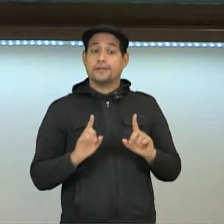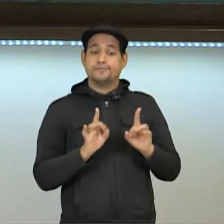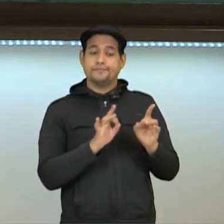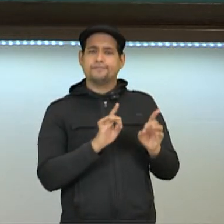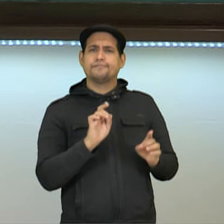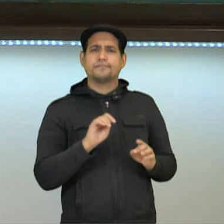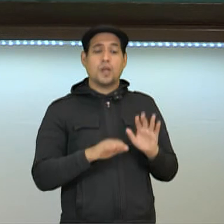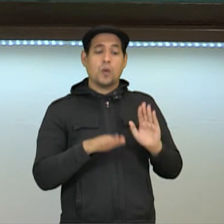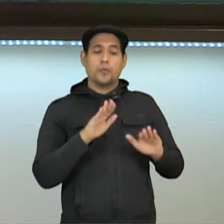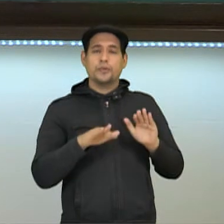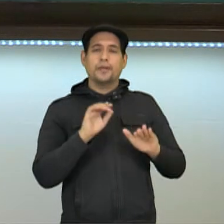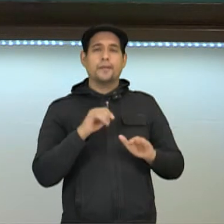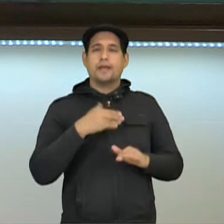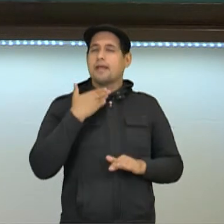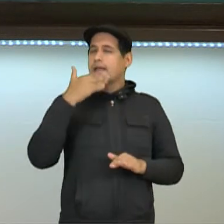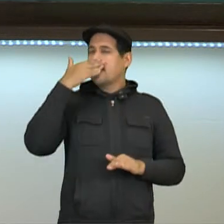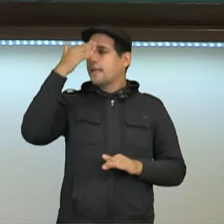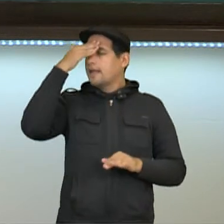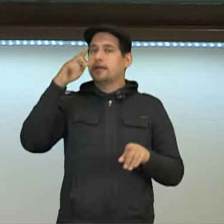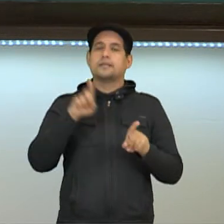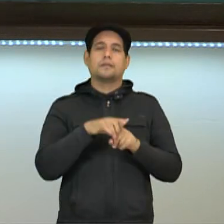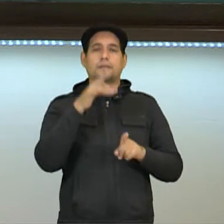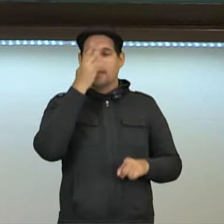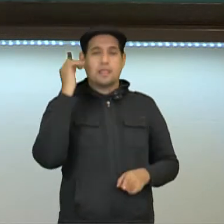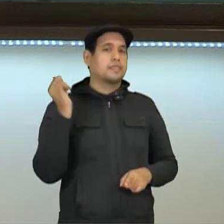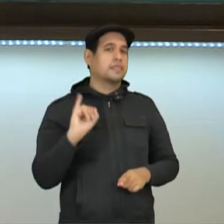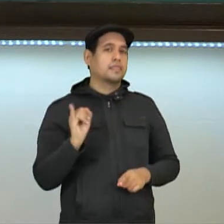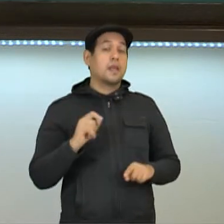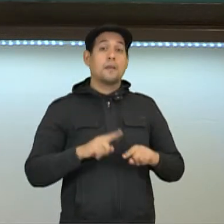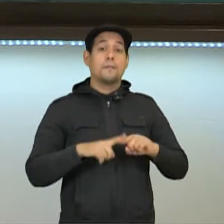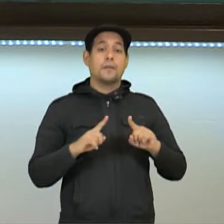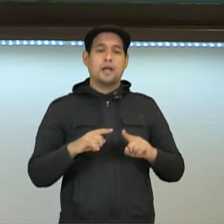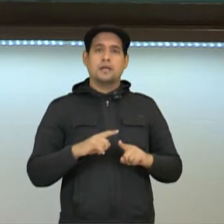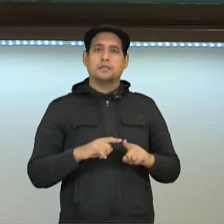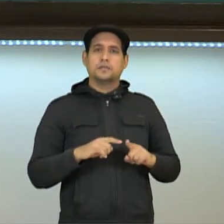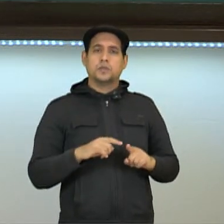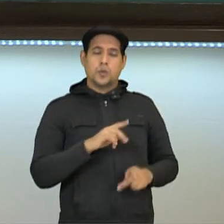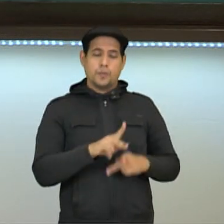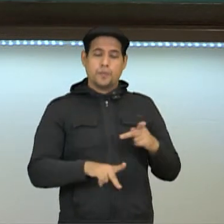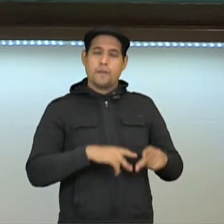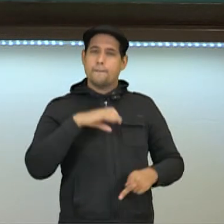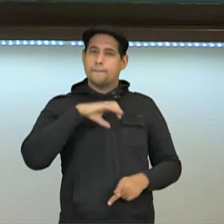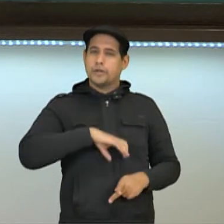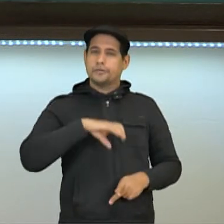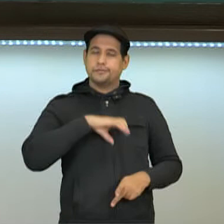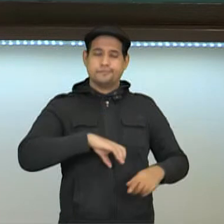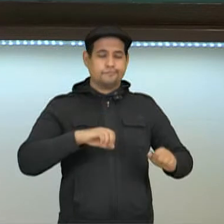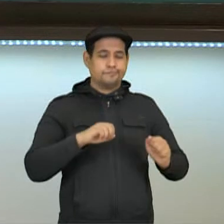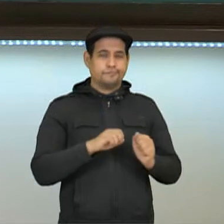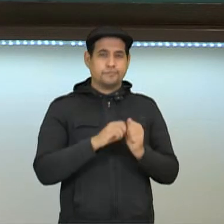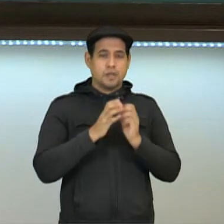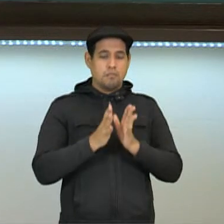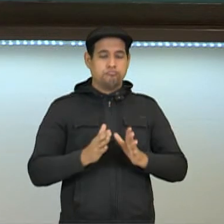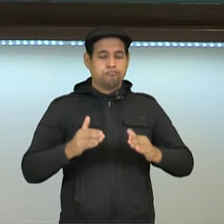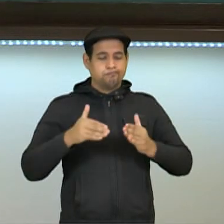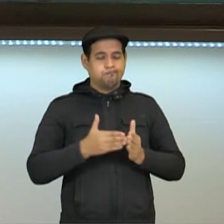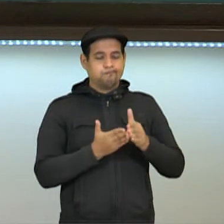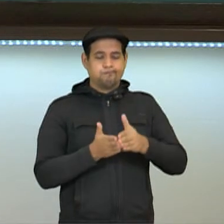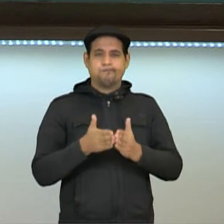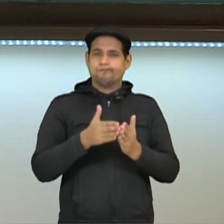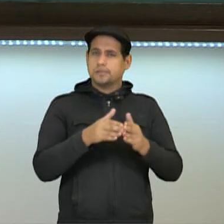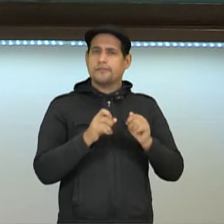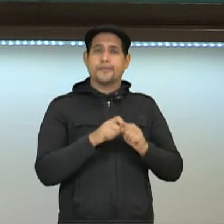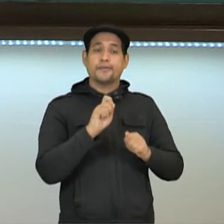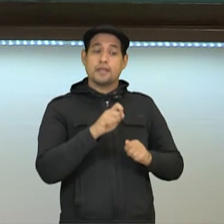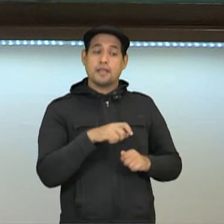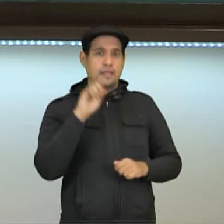comércio é controlado pelos árabes e pelos italianos. Então os portugueses, através das grandes navegações, vão circundar